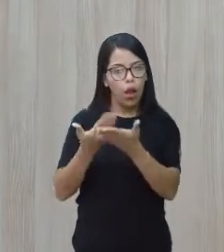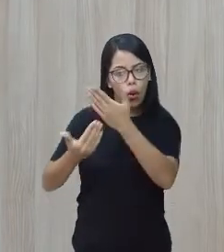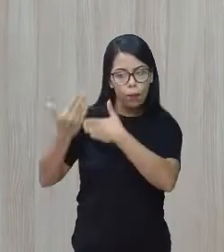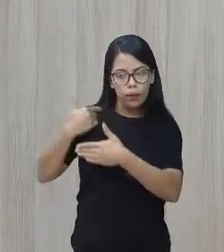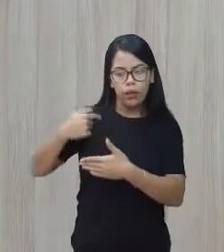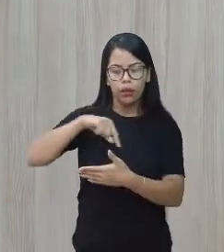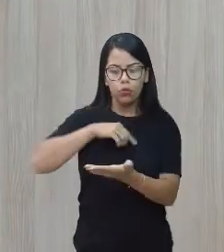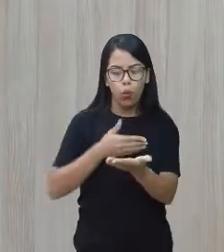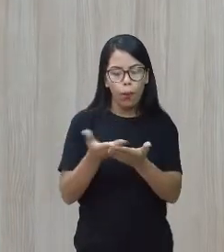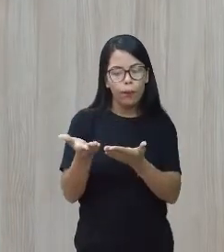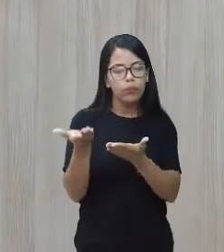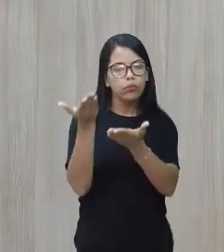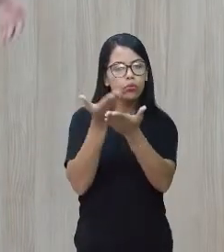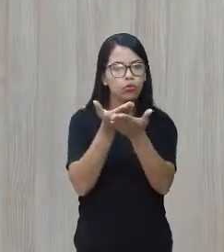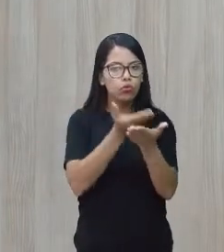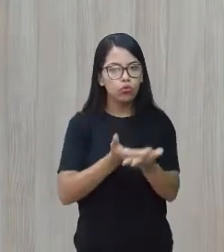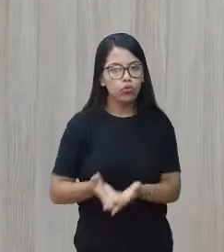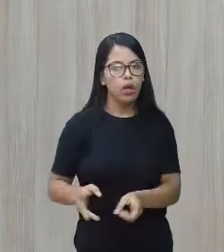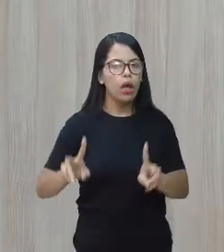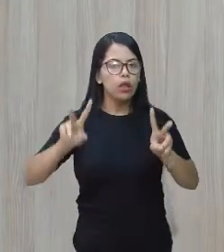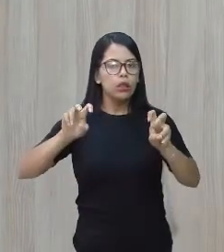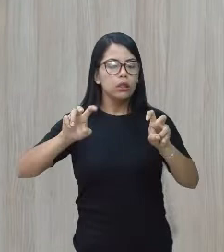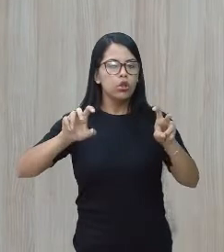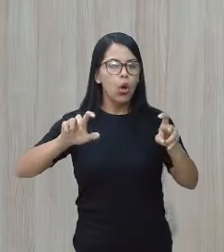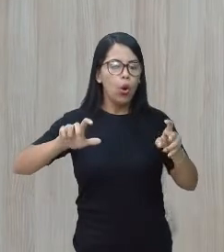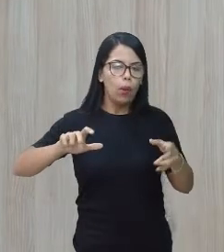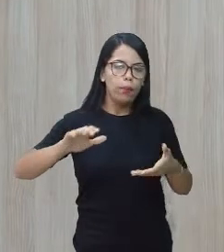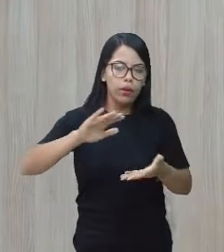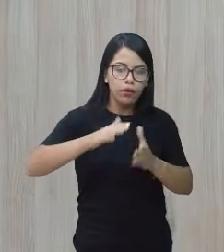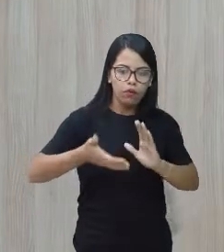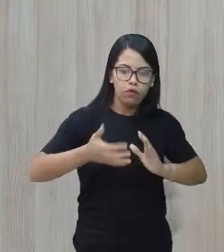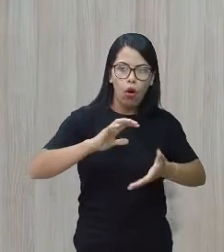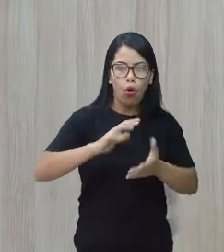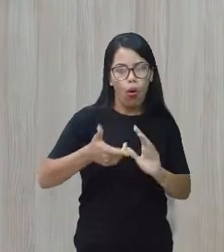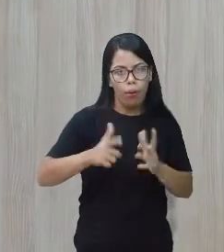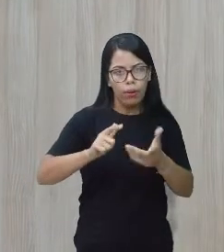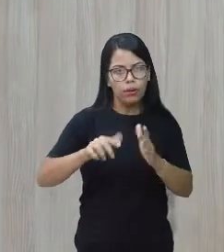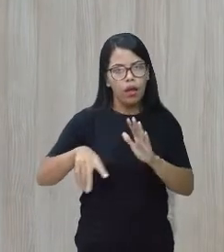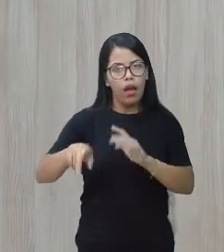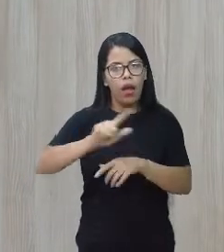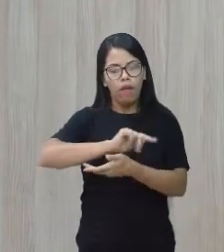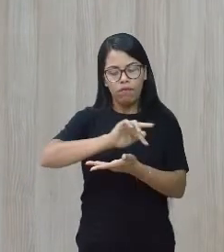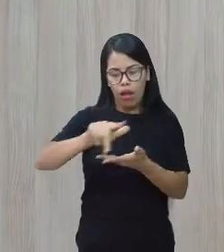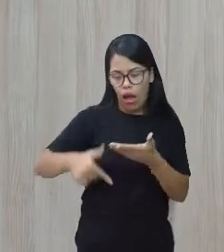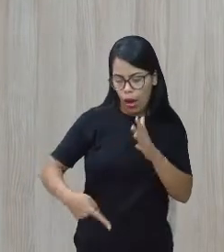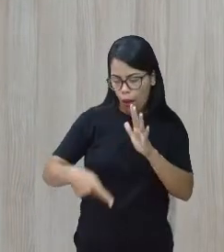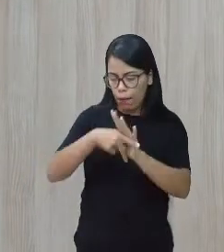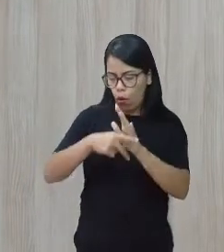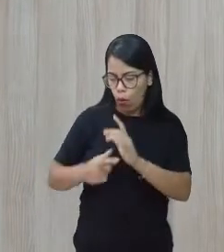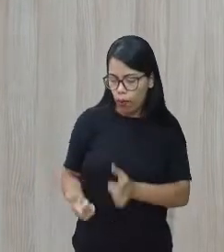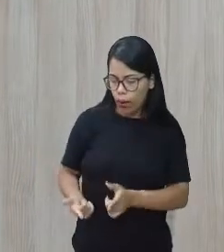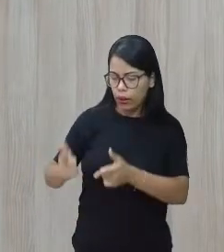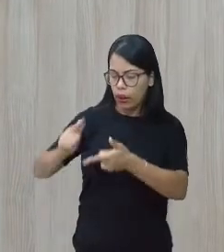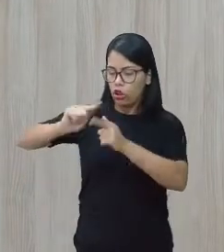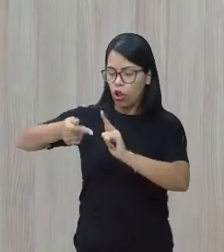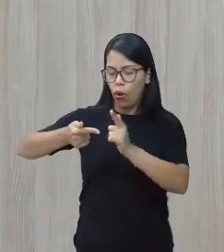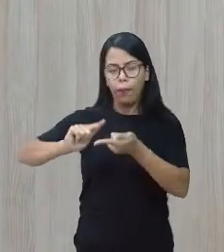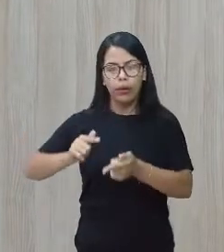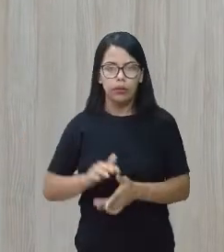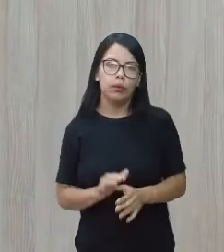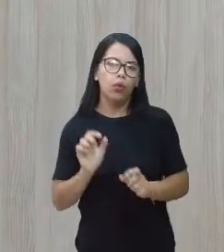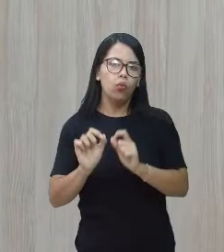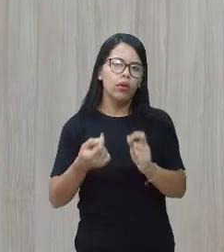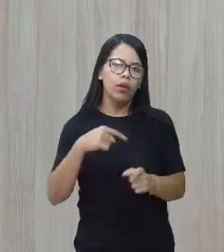começamos a estudar a questão dos sólidos geométricos, tá bom? O que foi que a gente viu em relação a esses